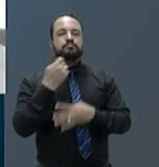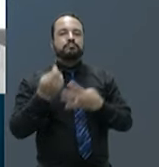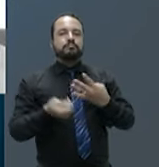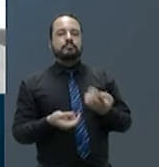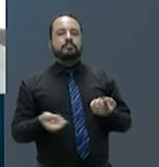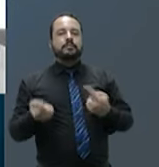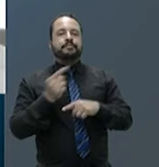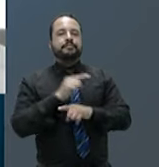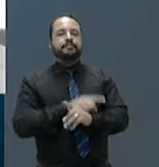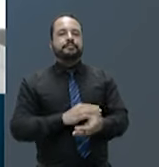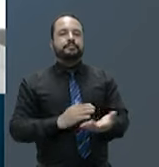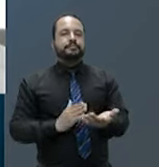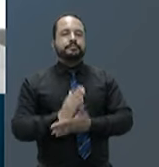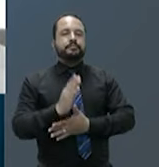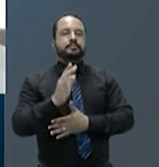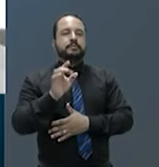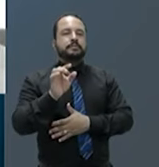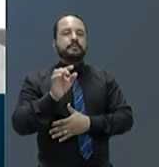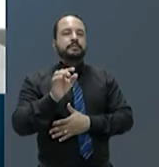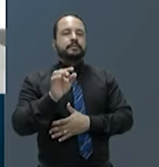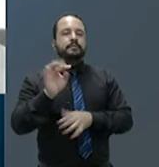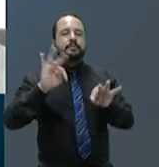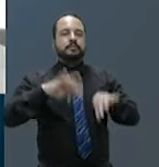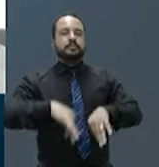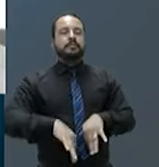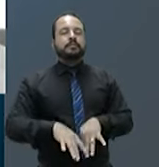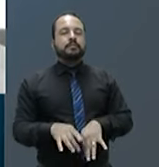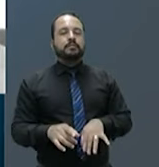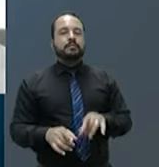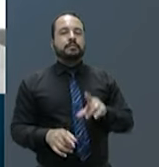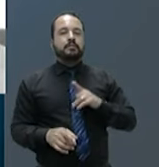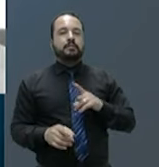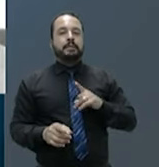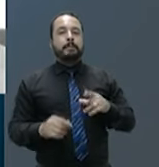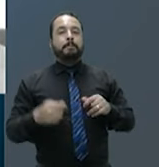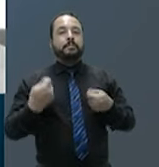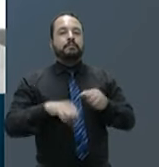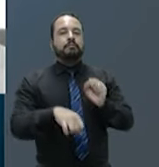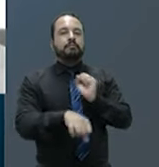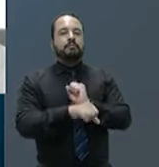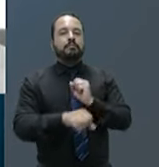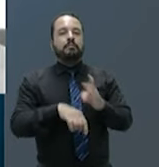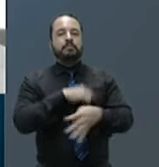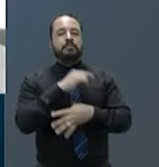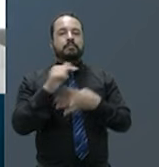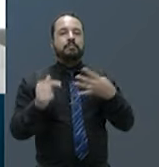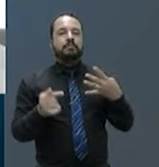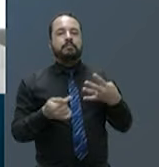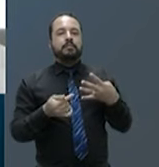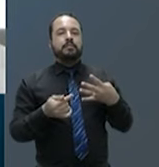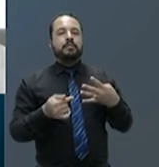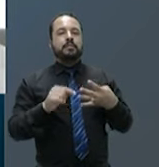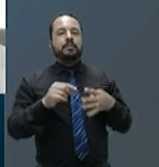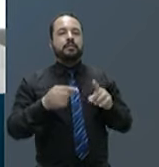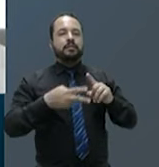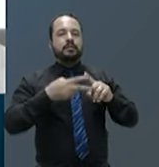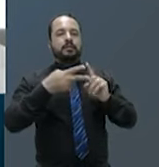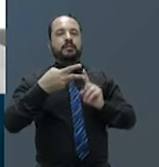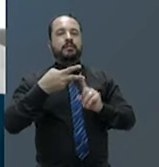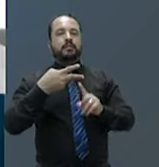homologanda final, dependendo ela ainda do resultado, do desfecho de duas ações